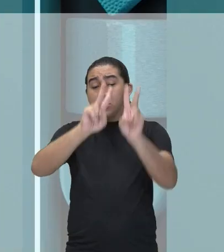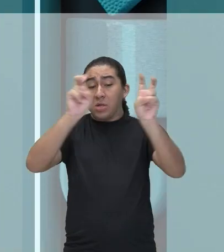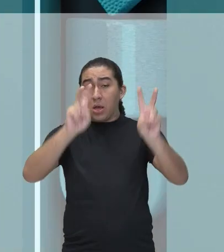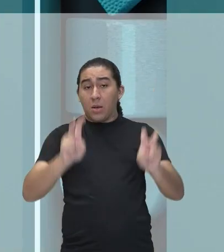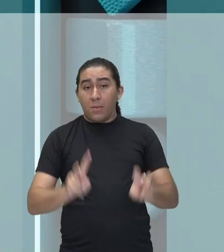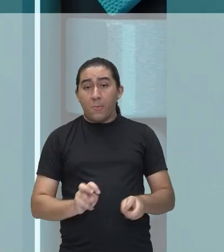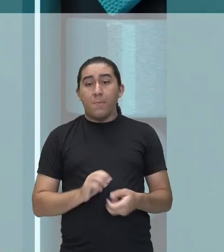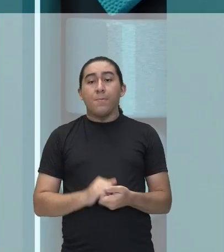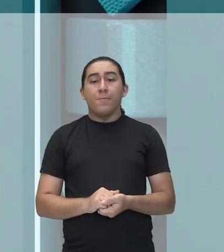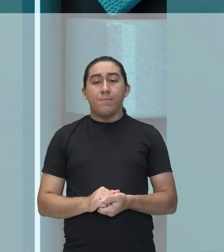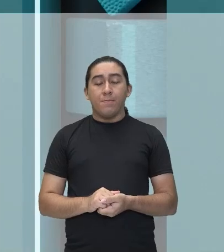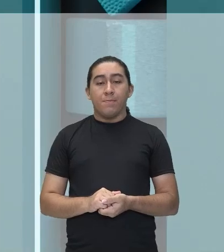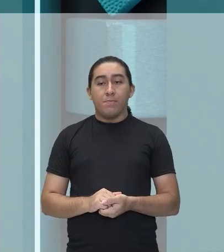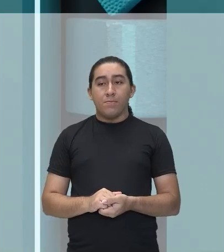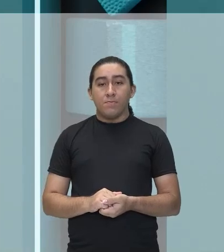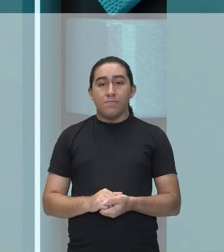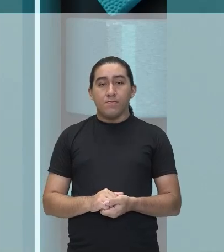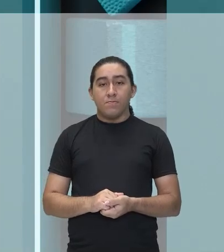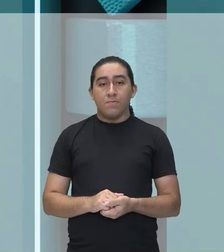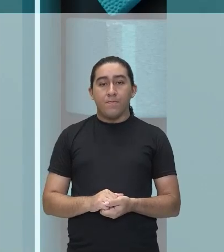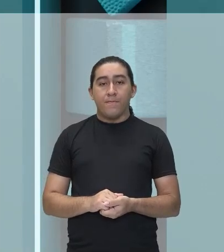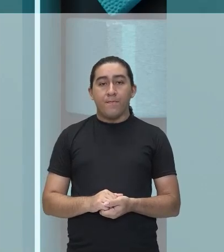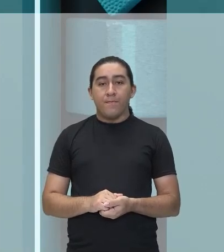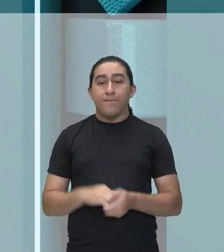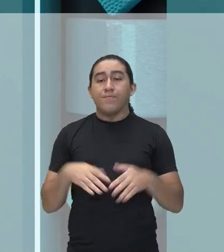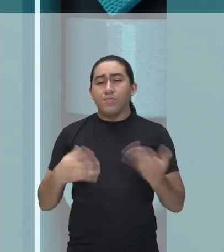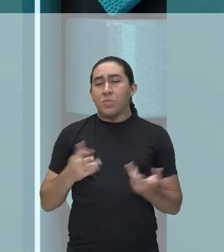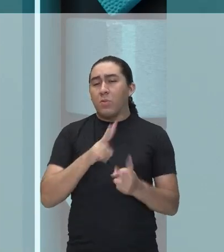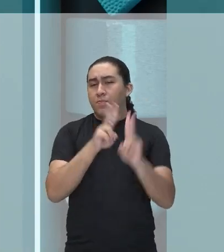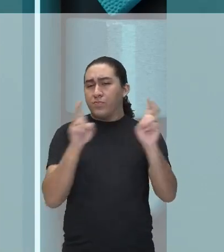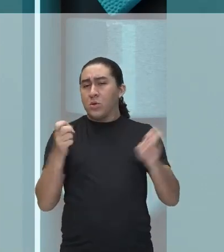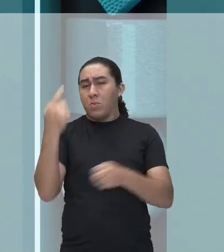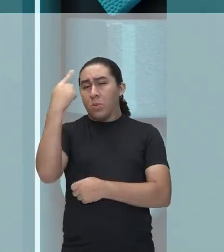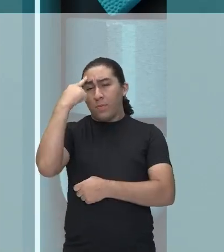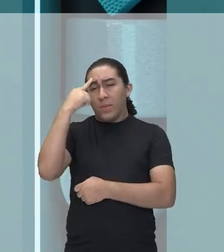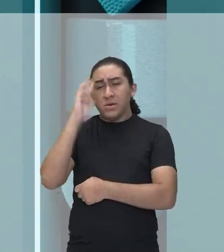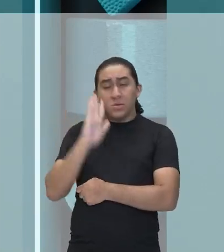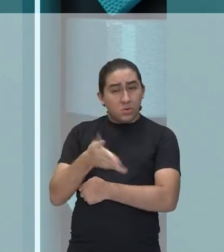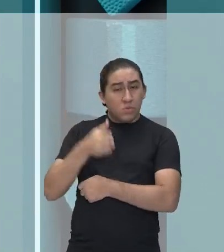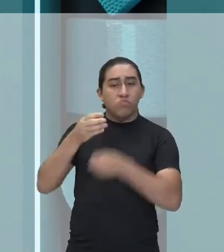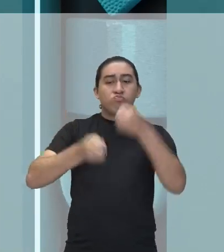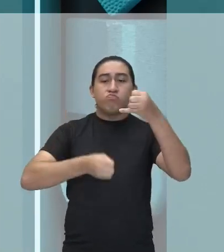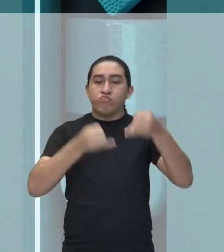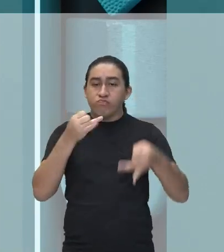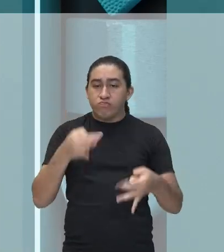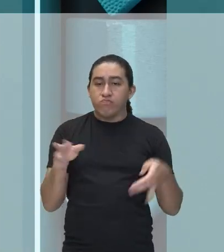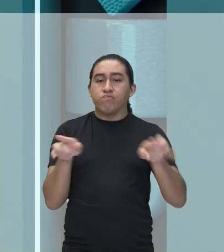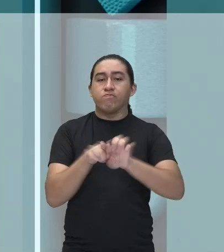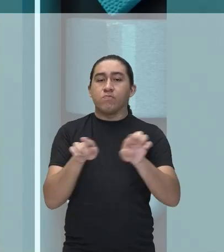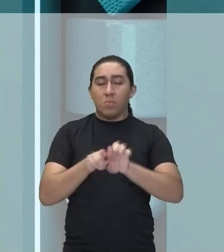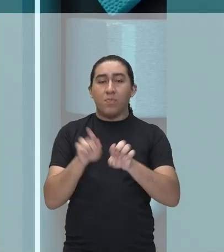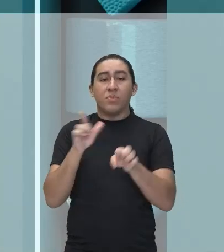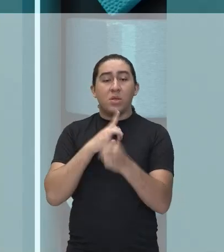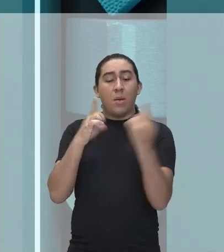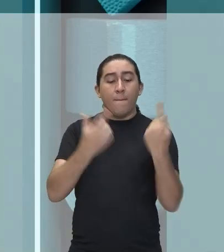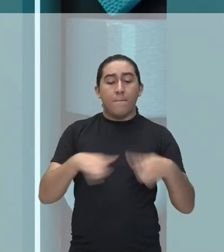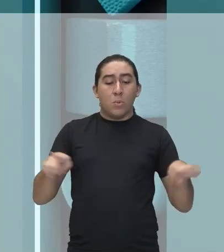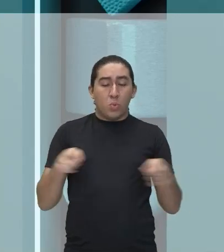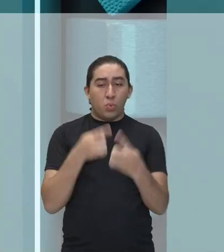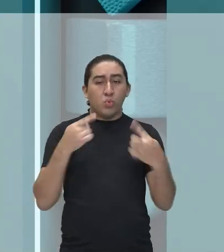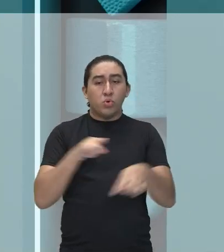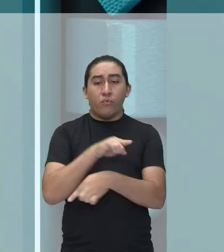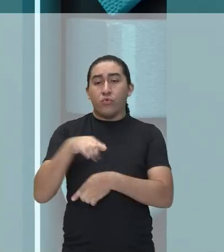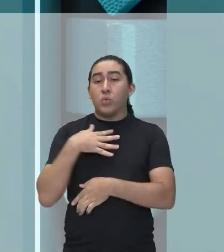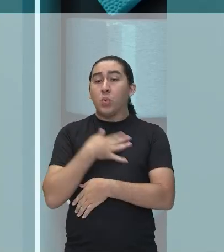temas. Então, falando nisso, né, a gente está falando que Canção do Exílio, eu tenho certeza que vocês